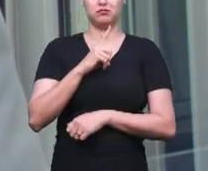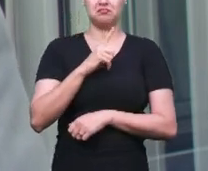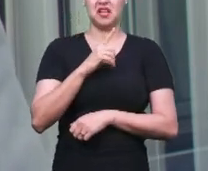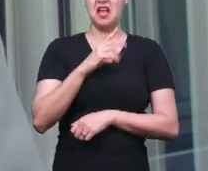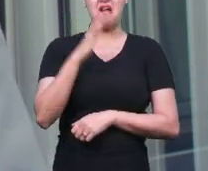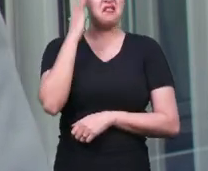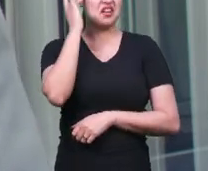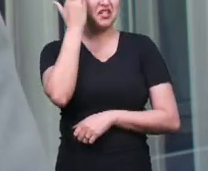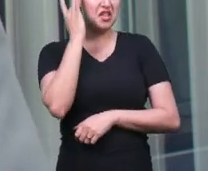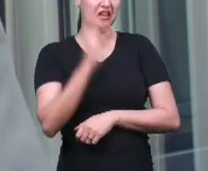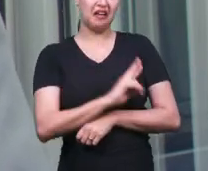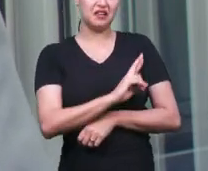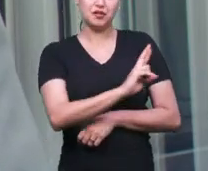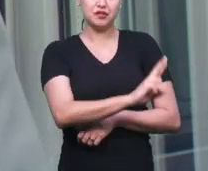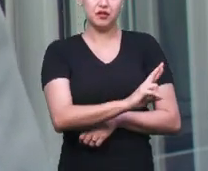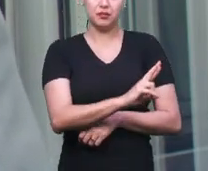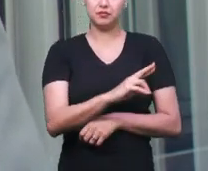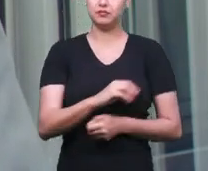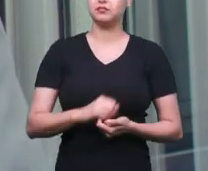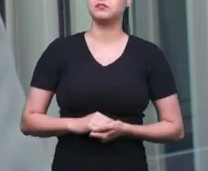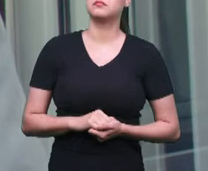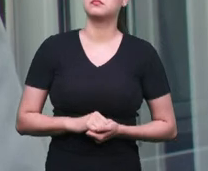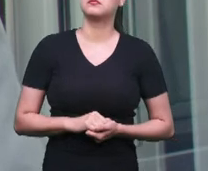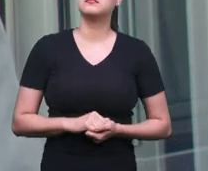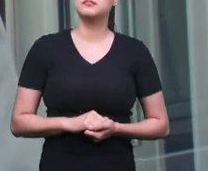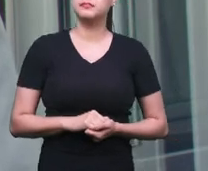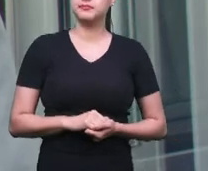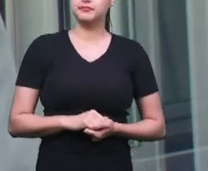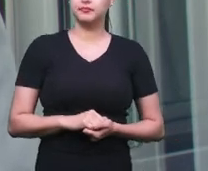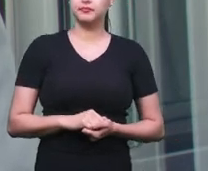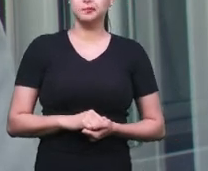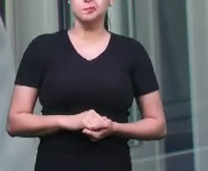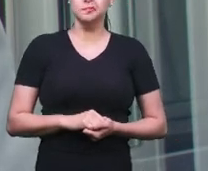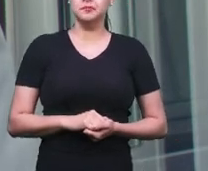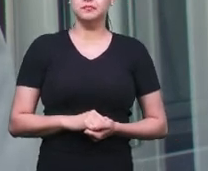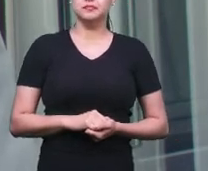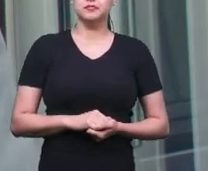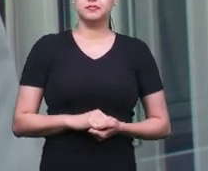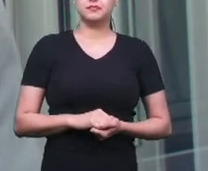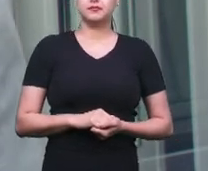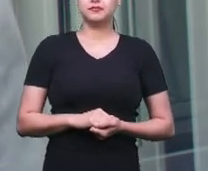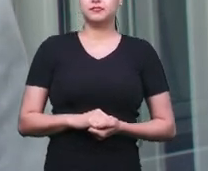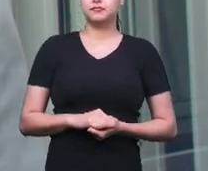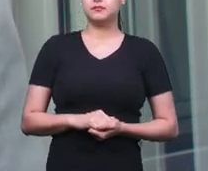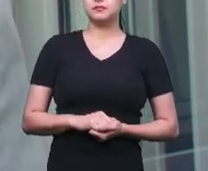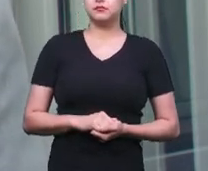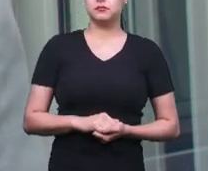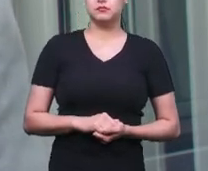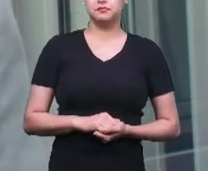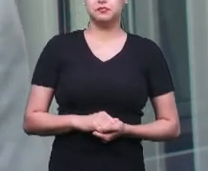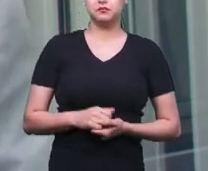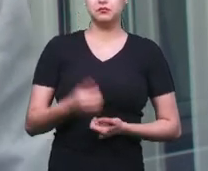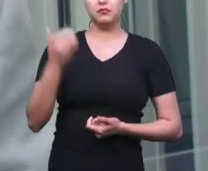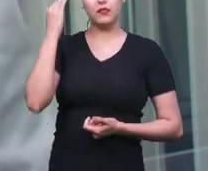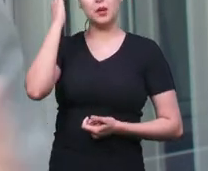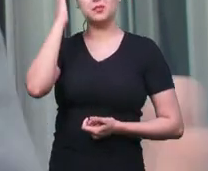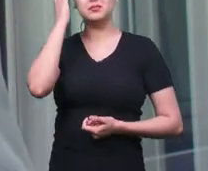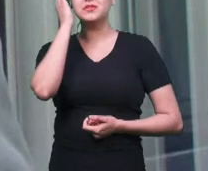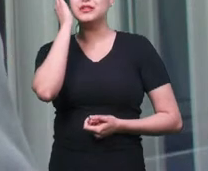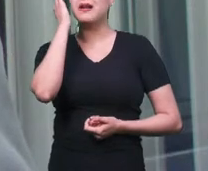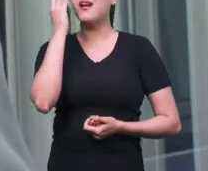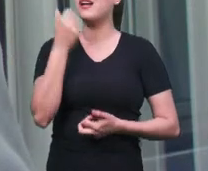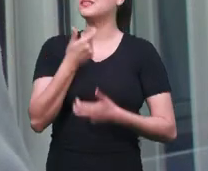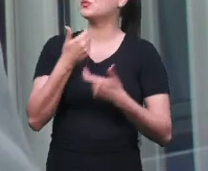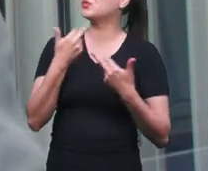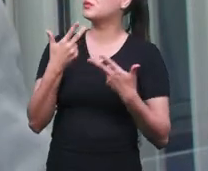religião nisso, só pensei comigo que há algo que eu não conheço, tem uma